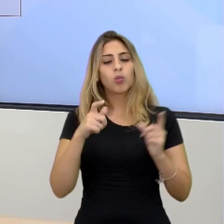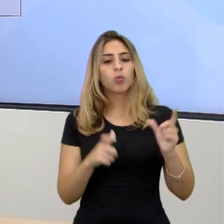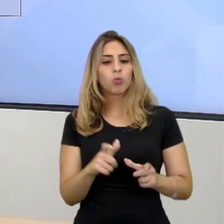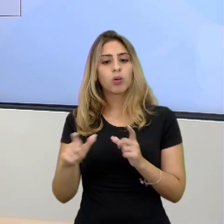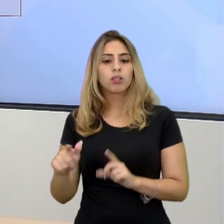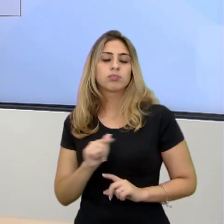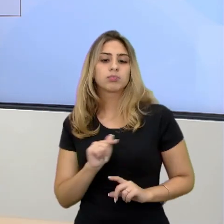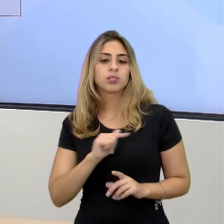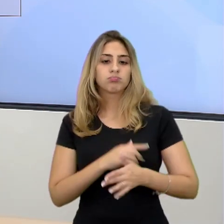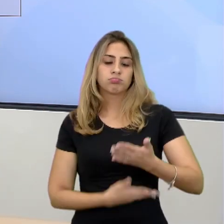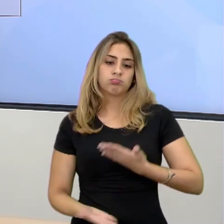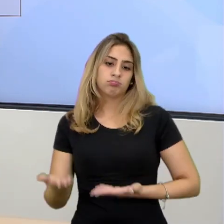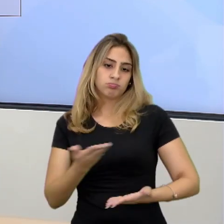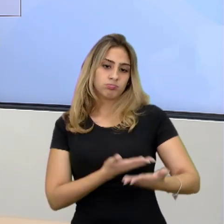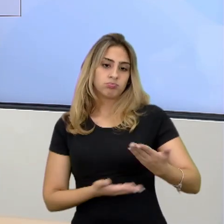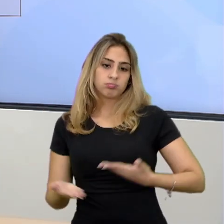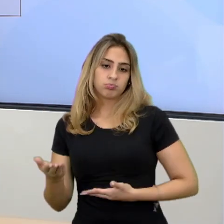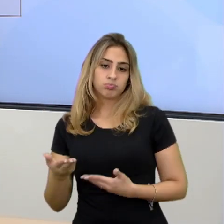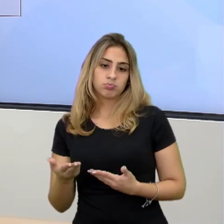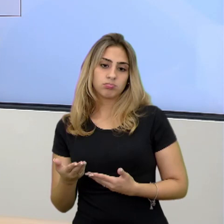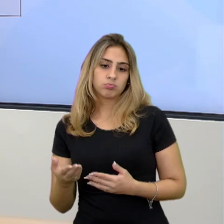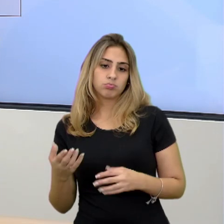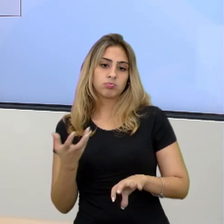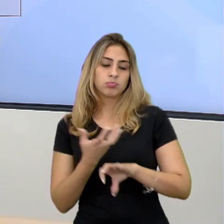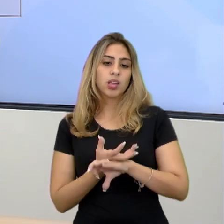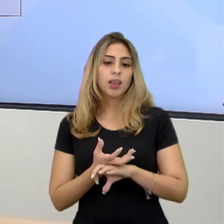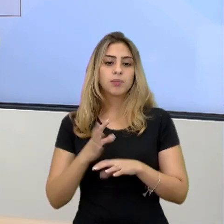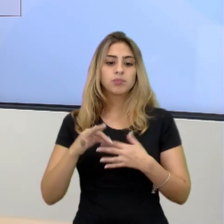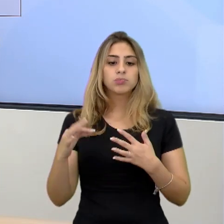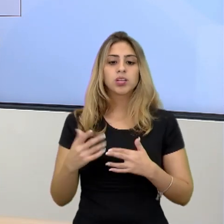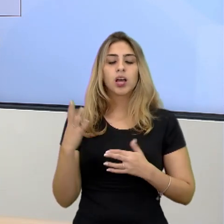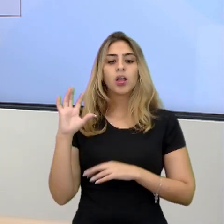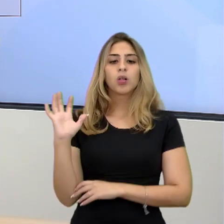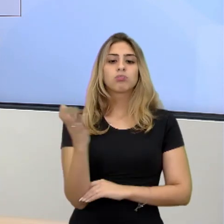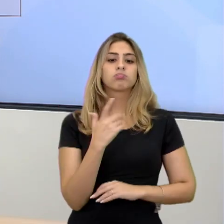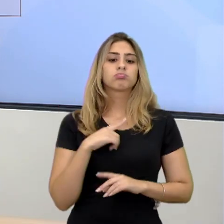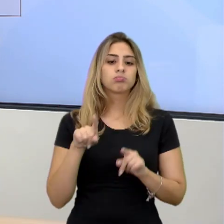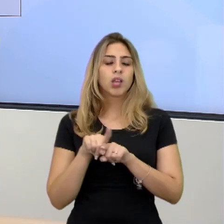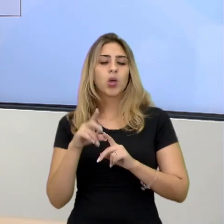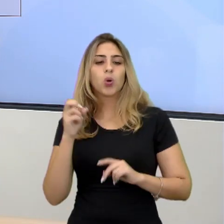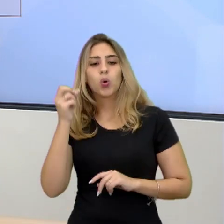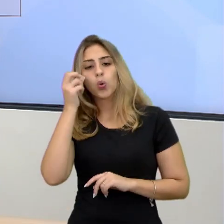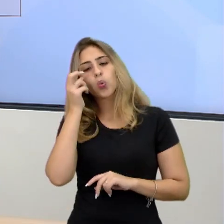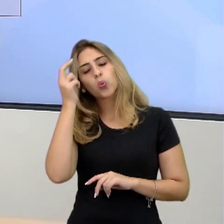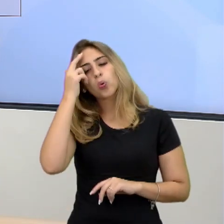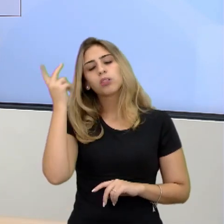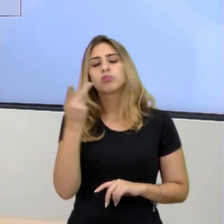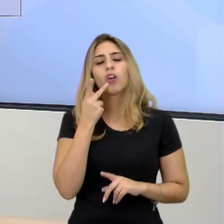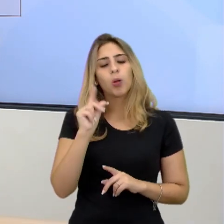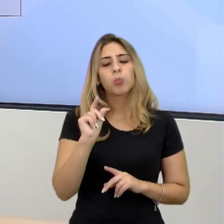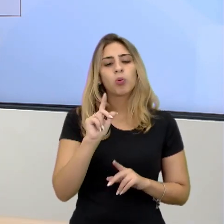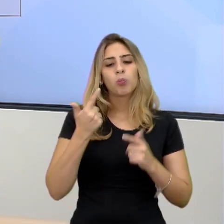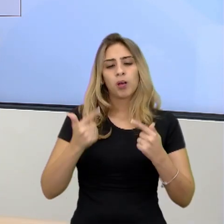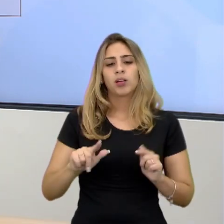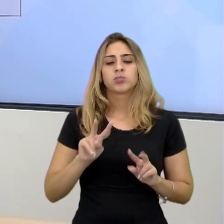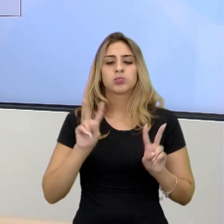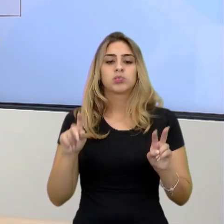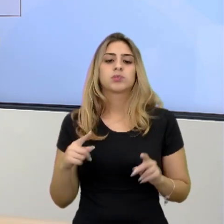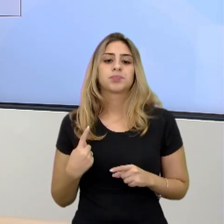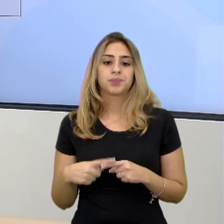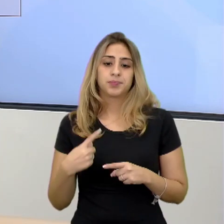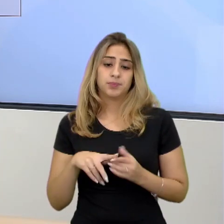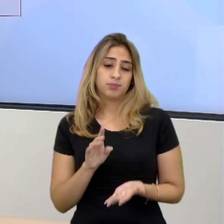onde tem a interação entre elementos da natureza e elementos culturais. A gente já fala mais um pouquinho disso, né? Porque,